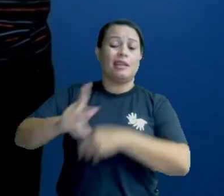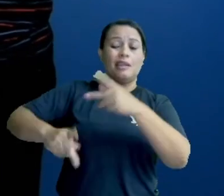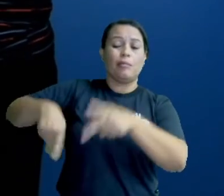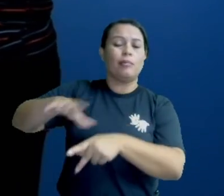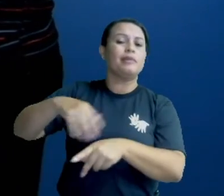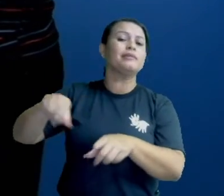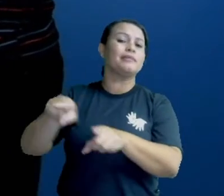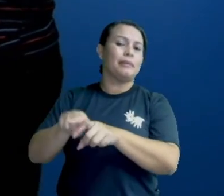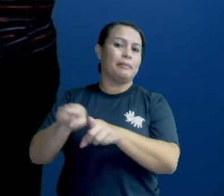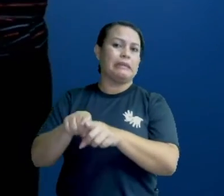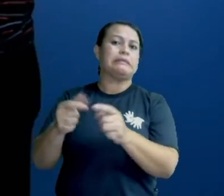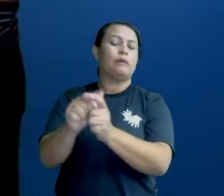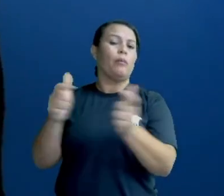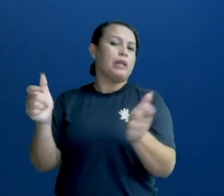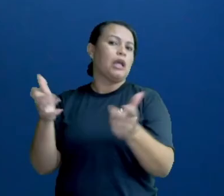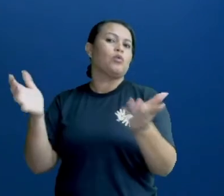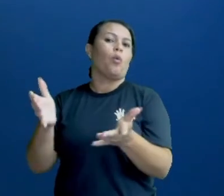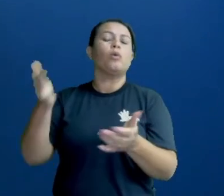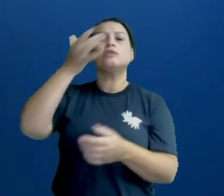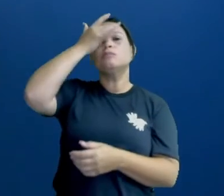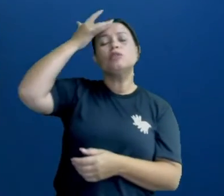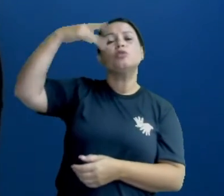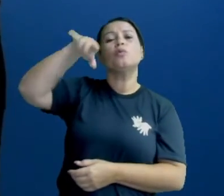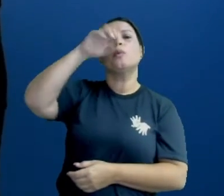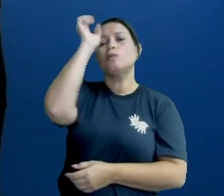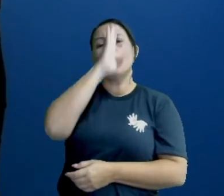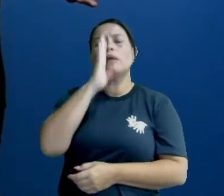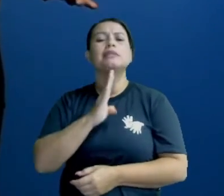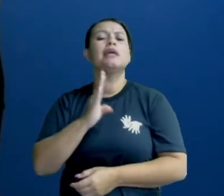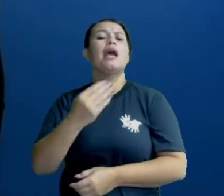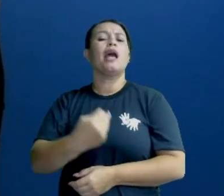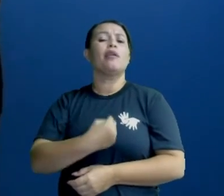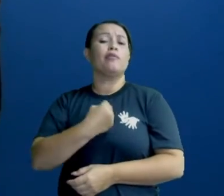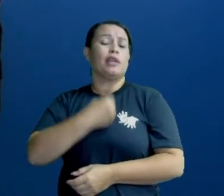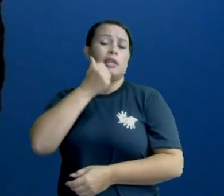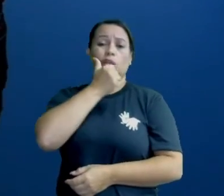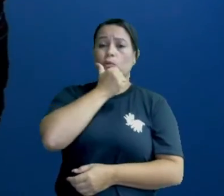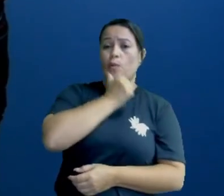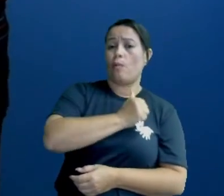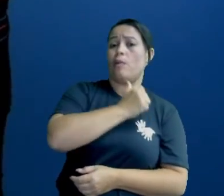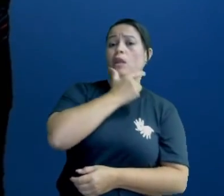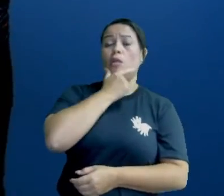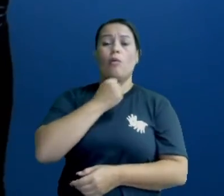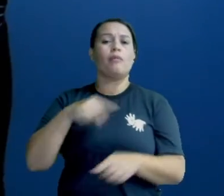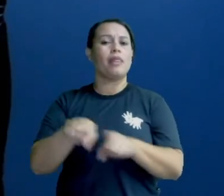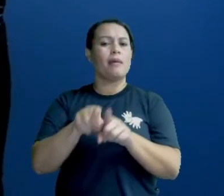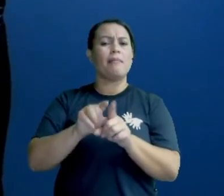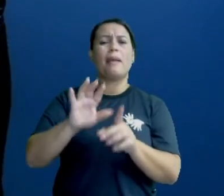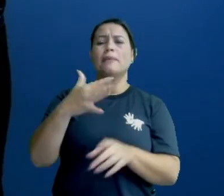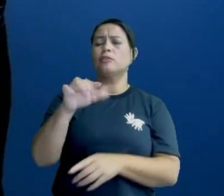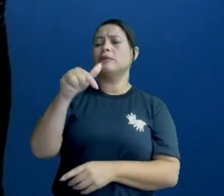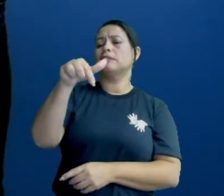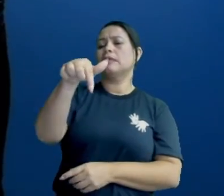tem aumentado. Hoje a expectativa do brasileiro, a expectativa de vida da mulher e do homem, ela ultrapassa os